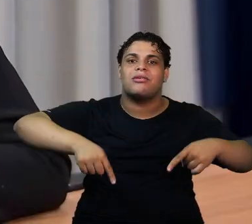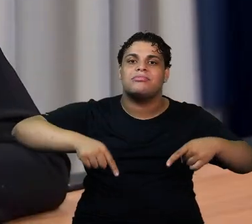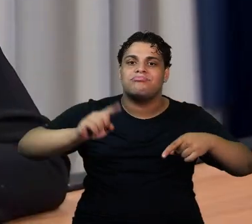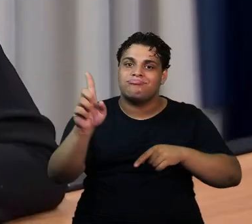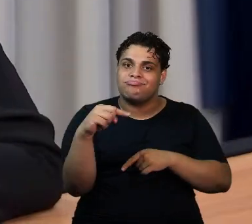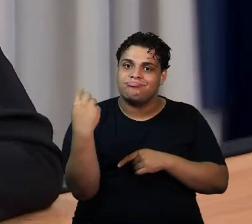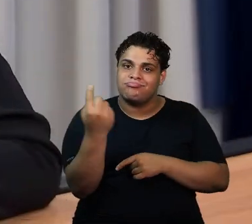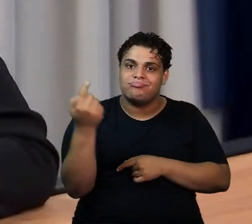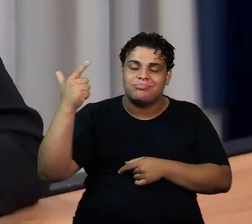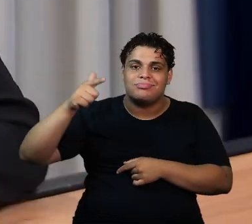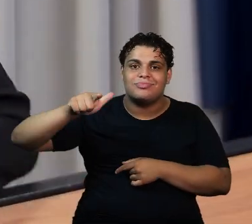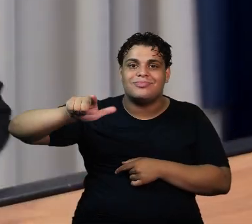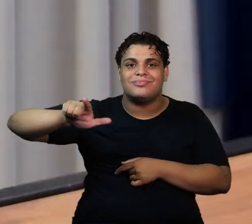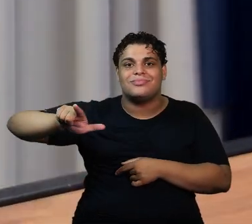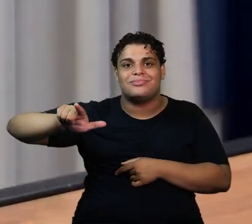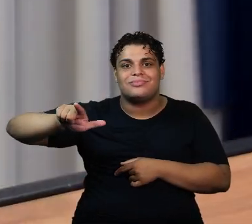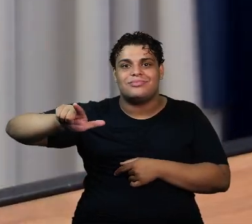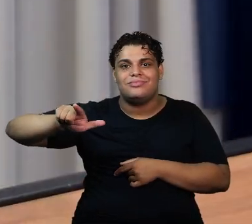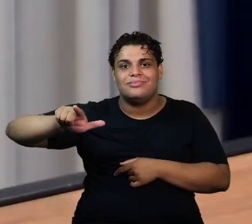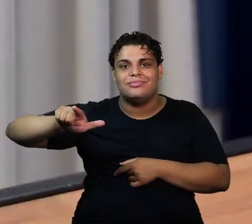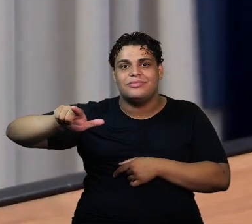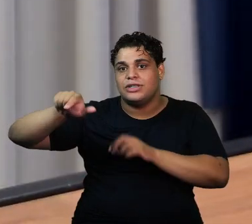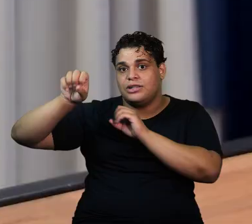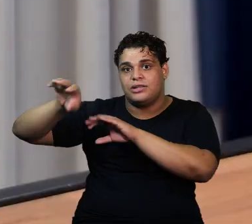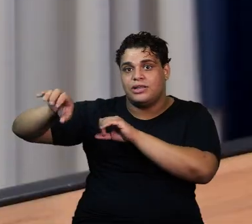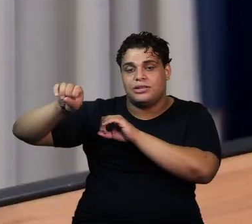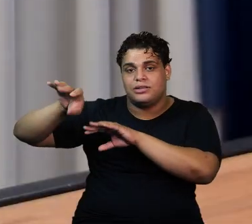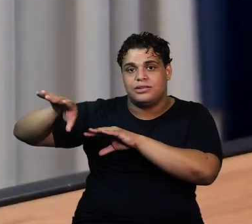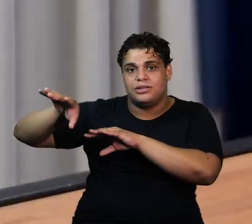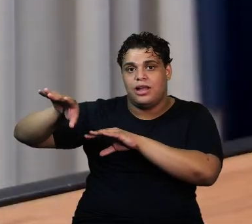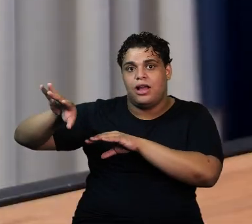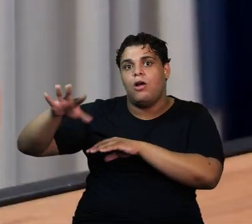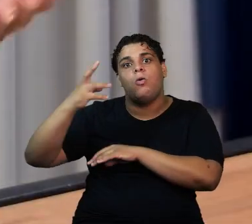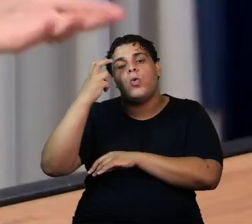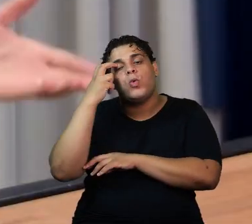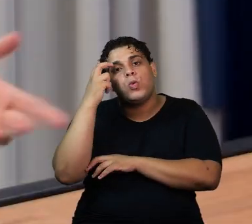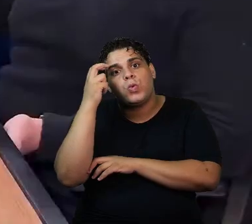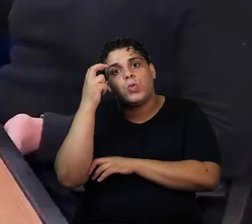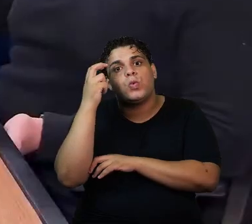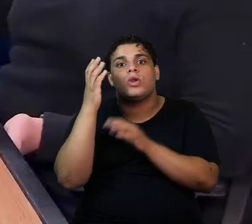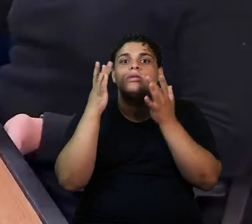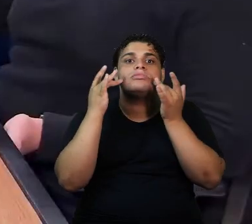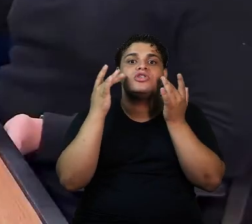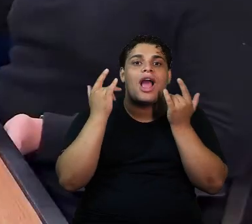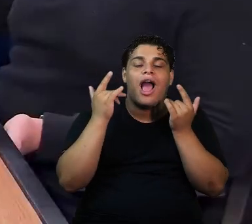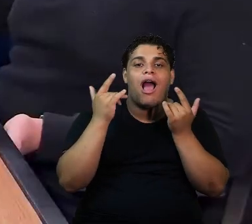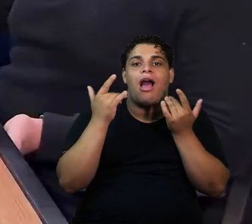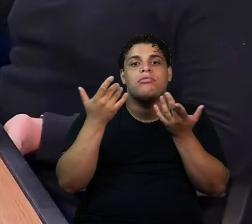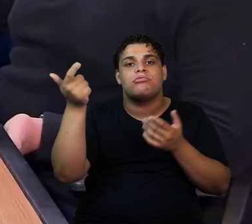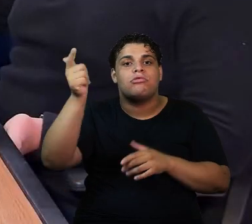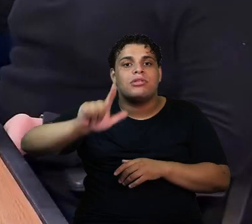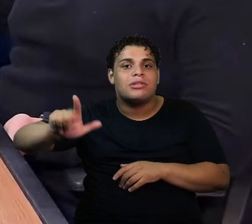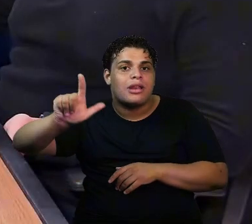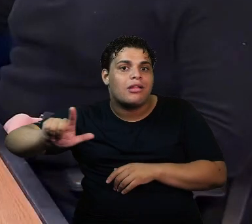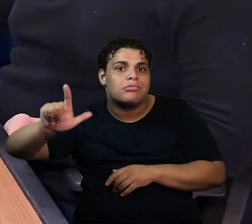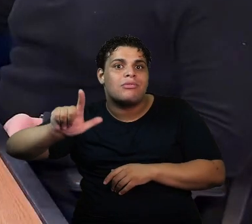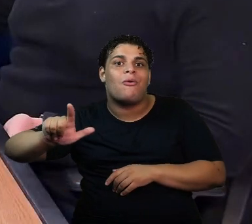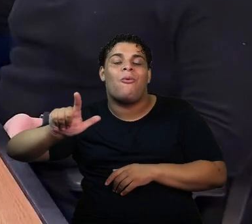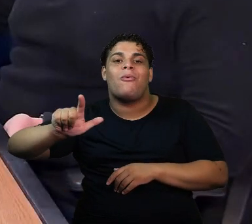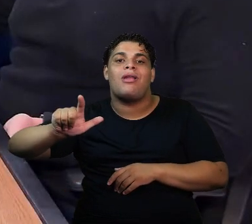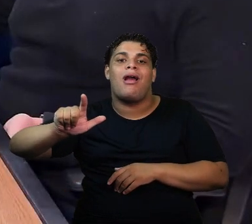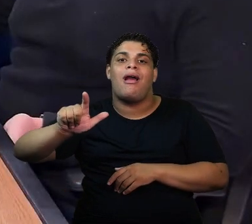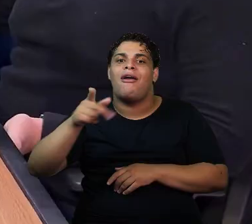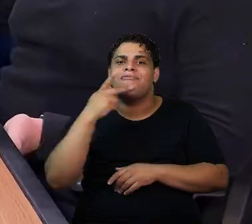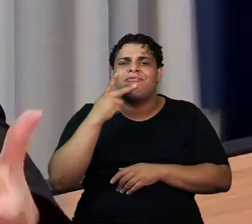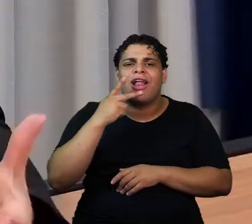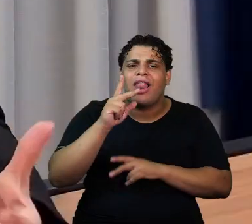gente consiga, através da educação, através, na verdade, da cultura, né, do teatro, da literatura,